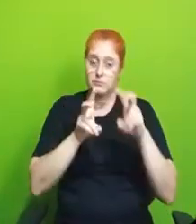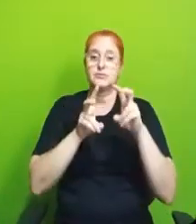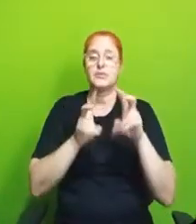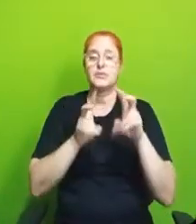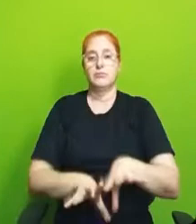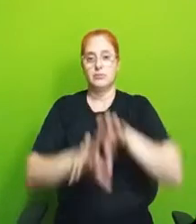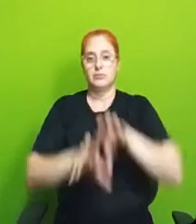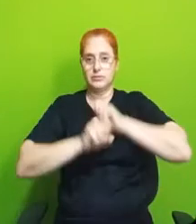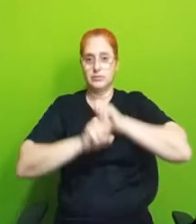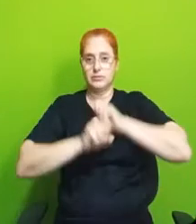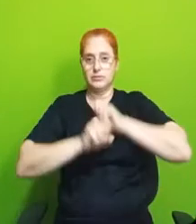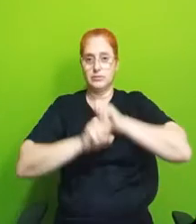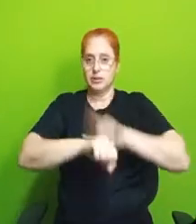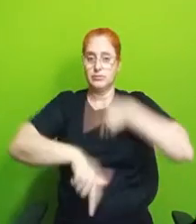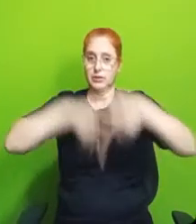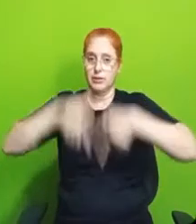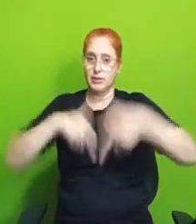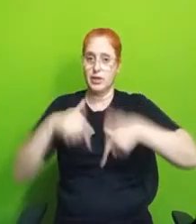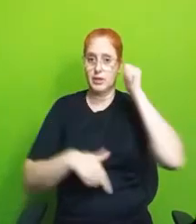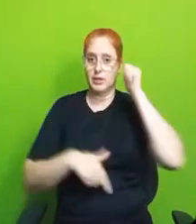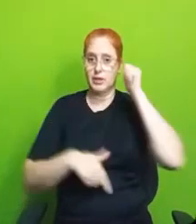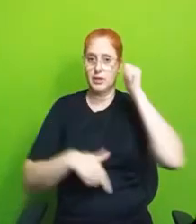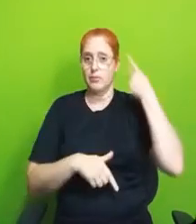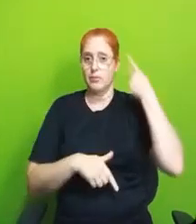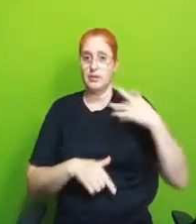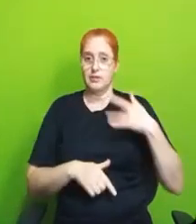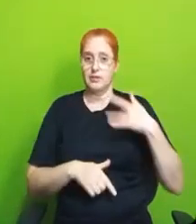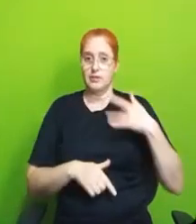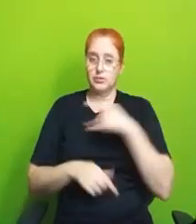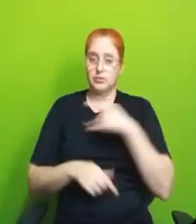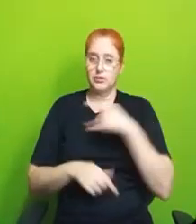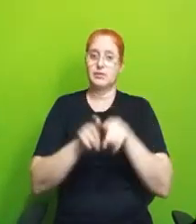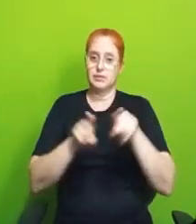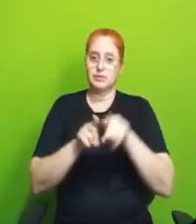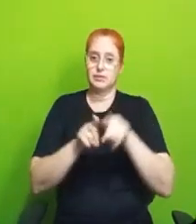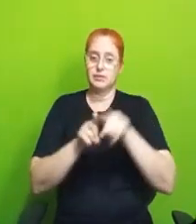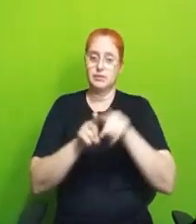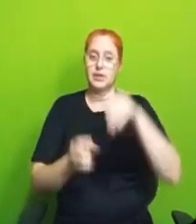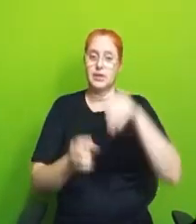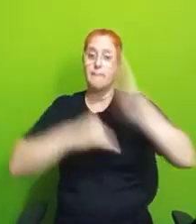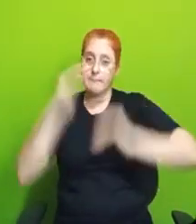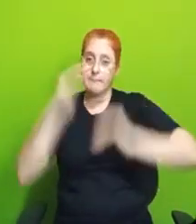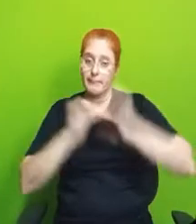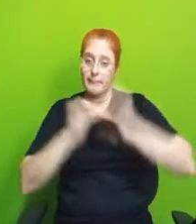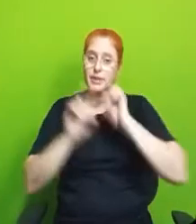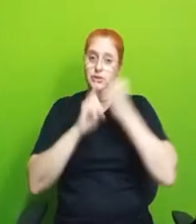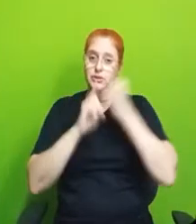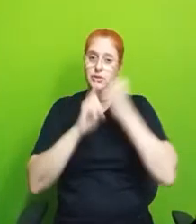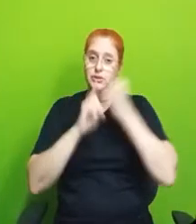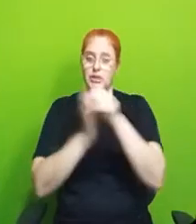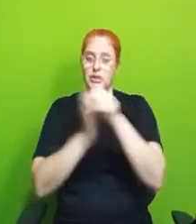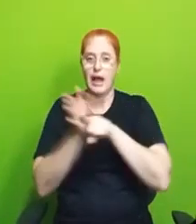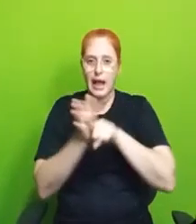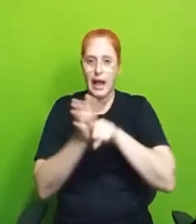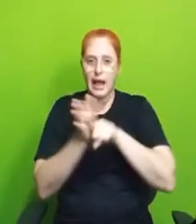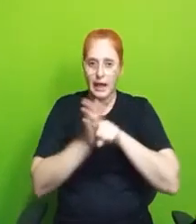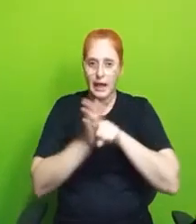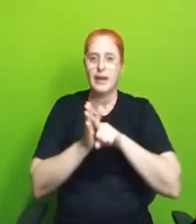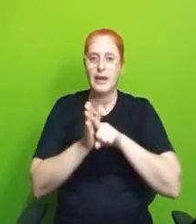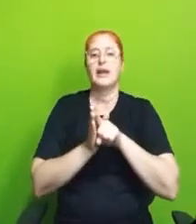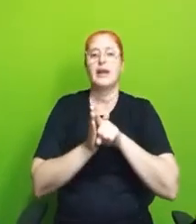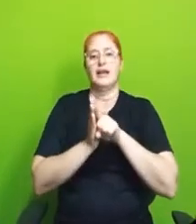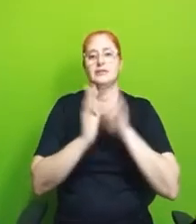Trabalho das Mulheres nas Políticas de Saúde e Reprodução Social, uma análise de suas tendências. Verônica,